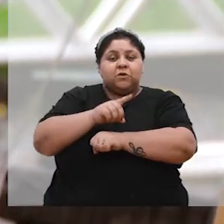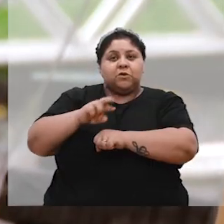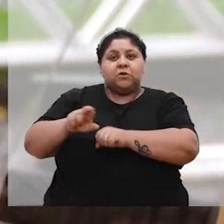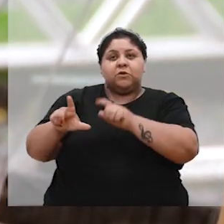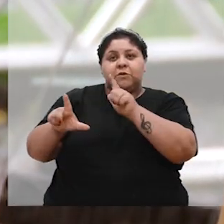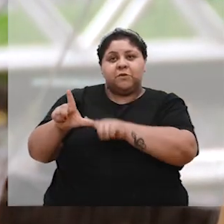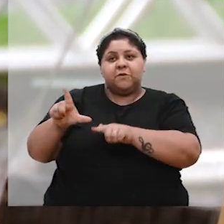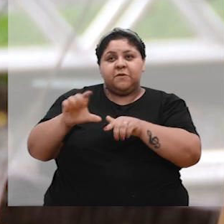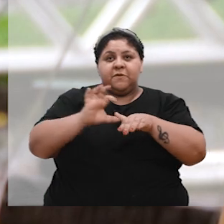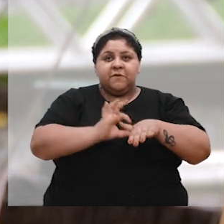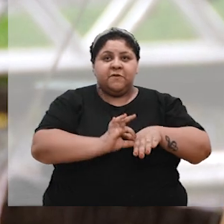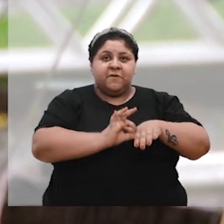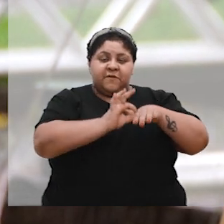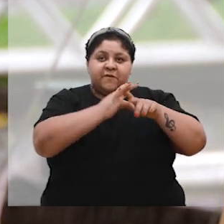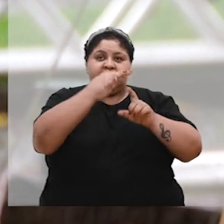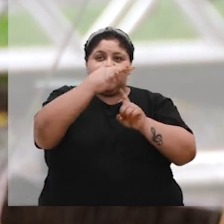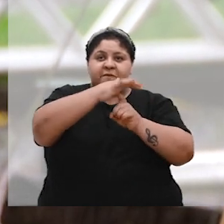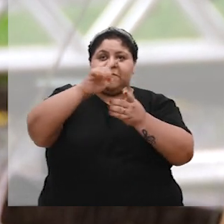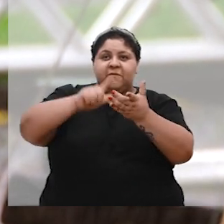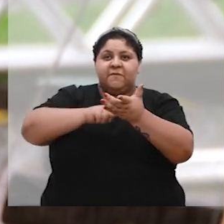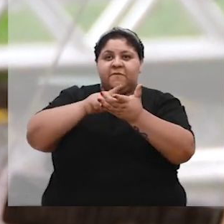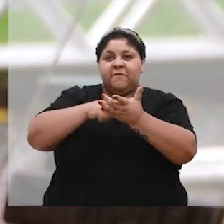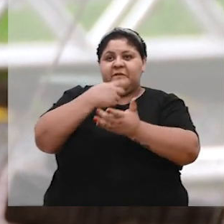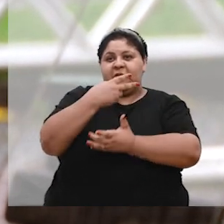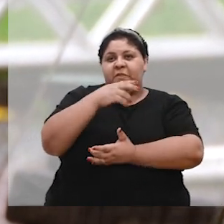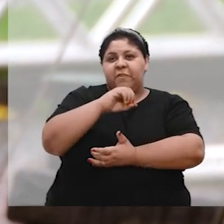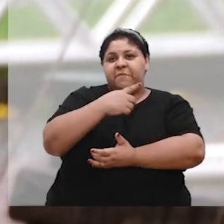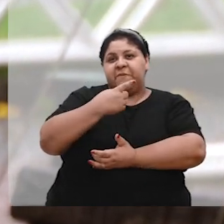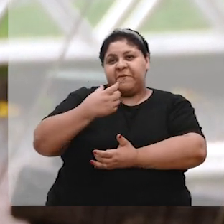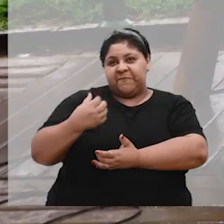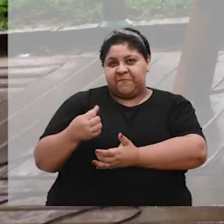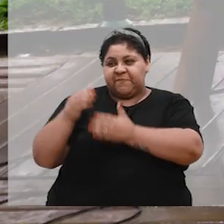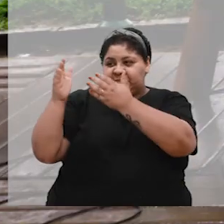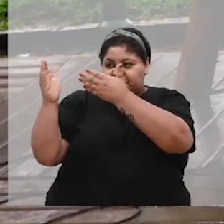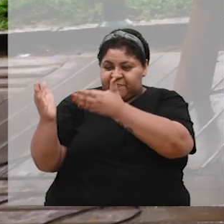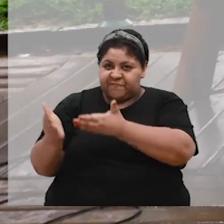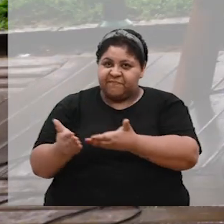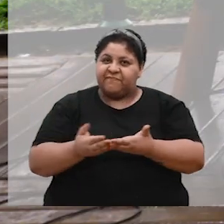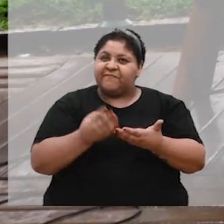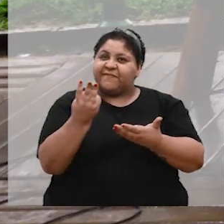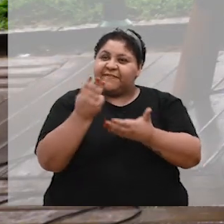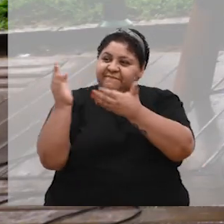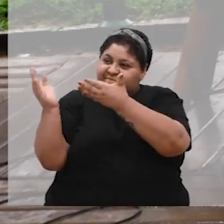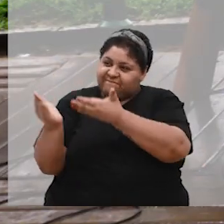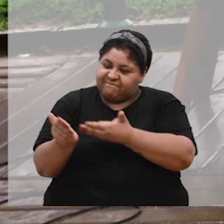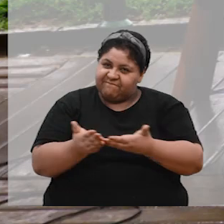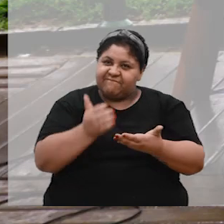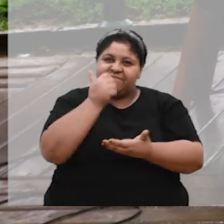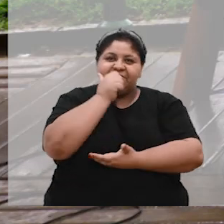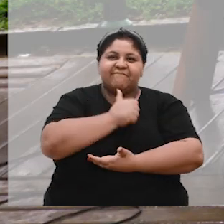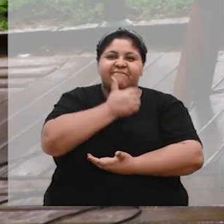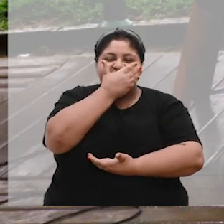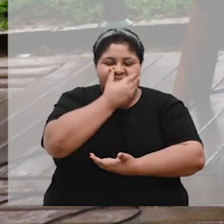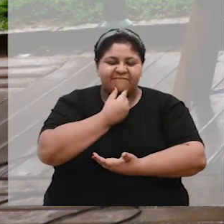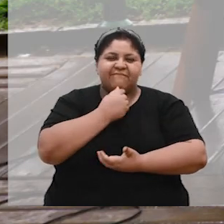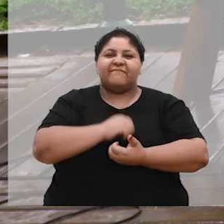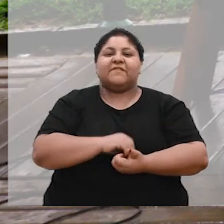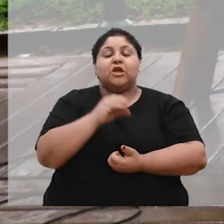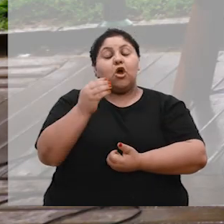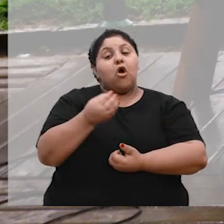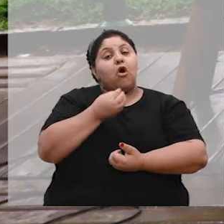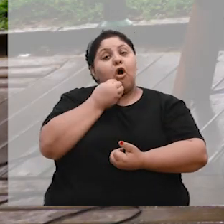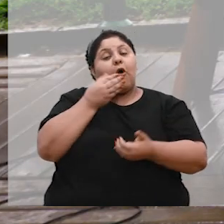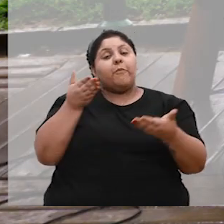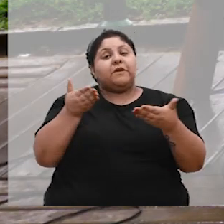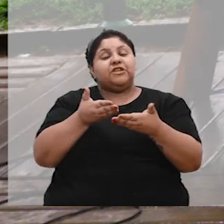e patrona da Feira do Livro de 2016. Bem-vindos, bem-vindas, bem-vindo, Frei. E